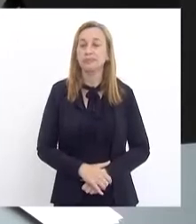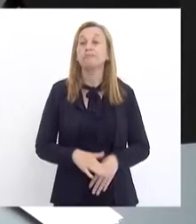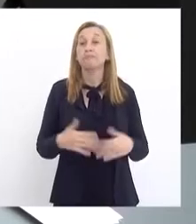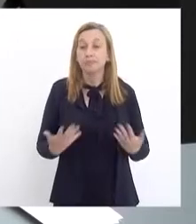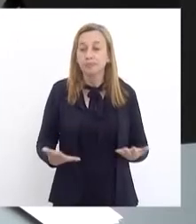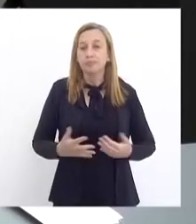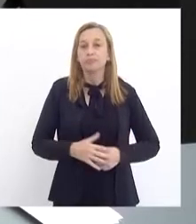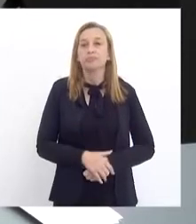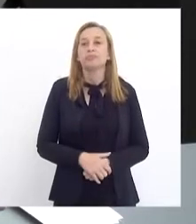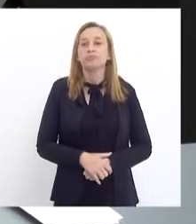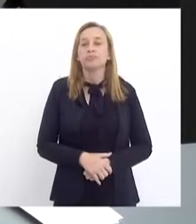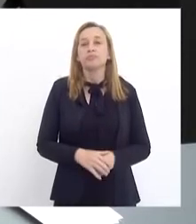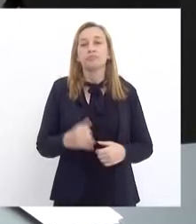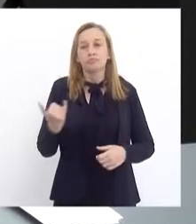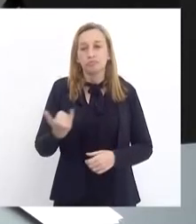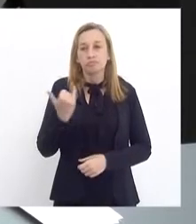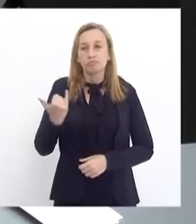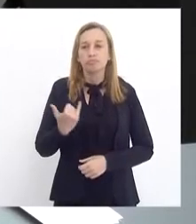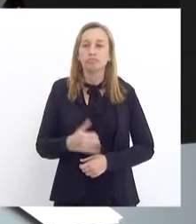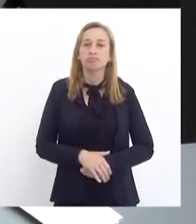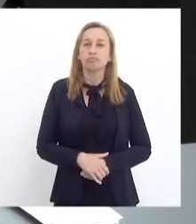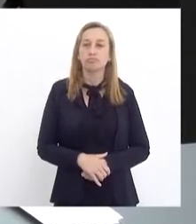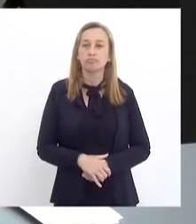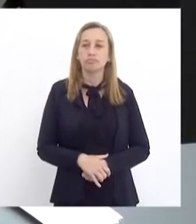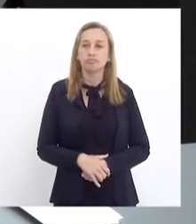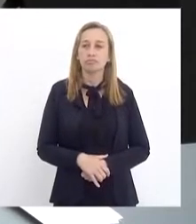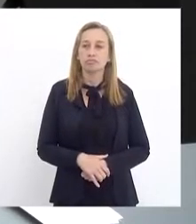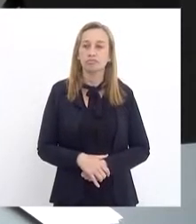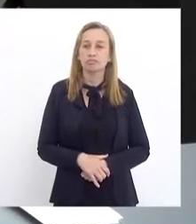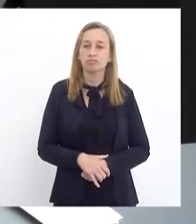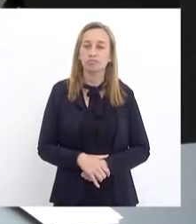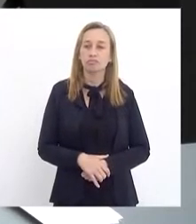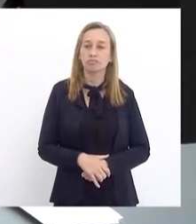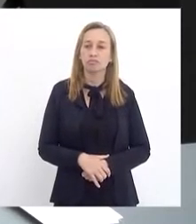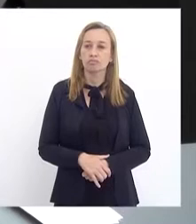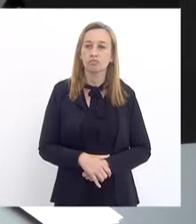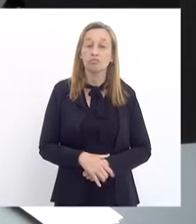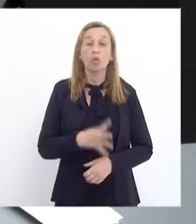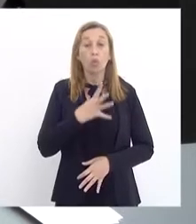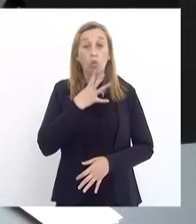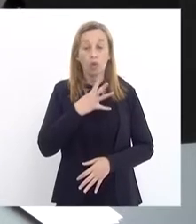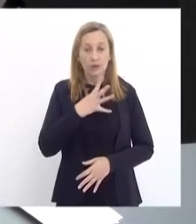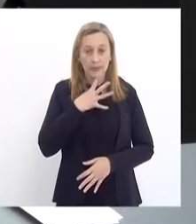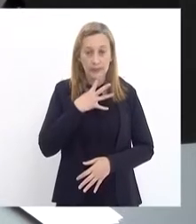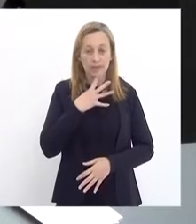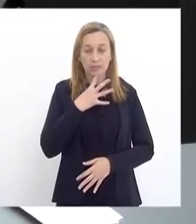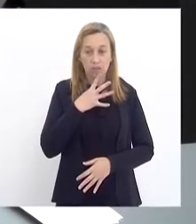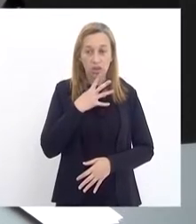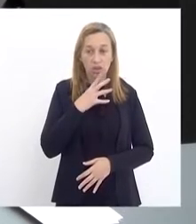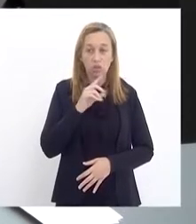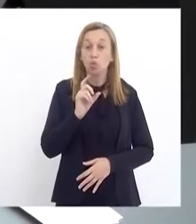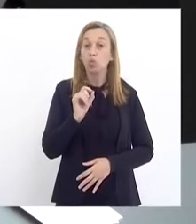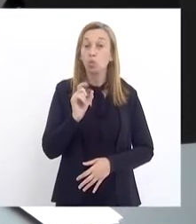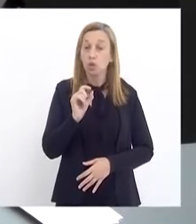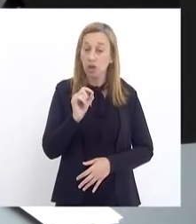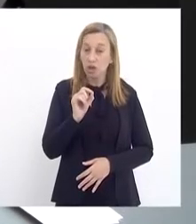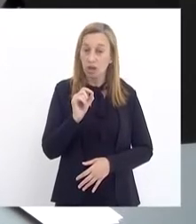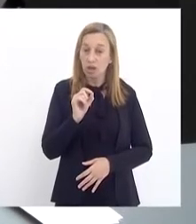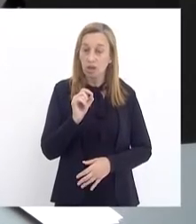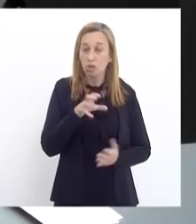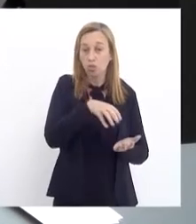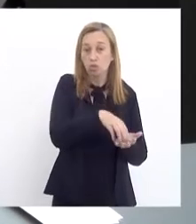Então, também seria necessário a gente tomar o prévio conhecimento do que o órgão do